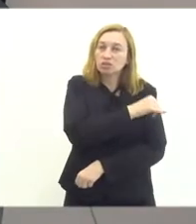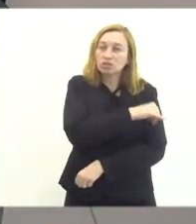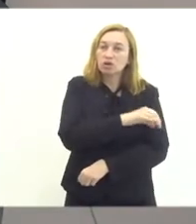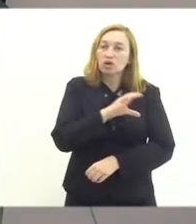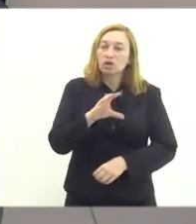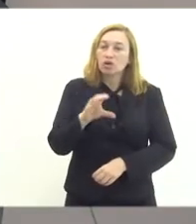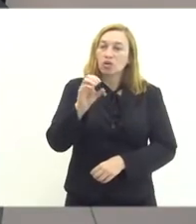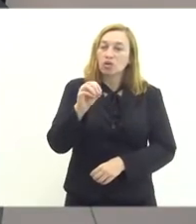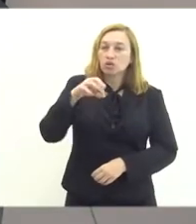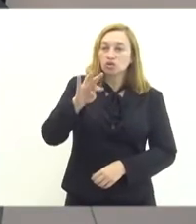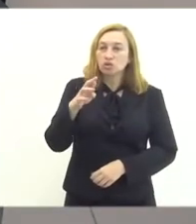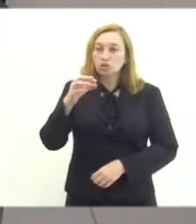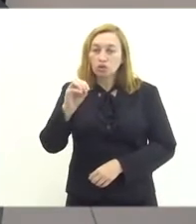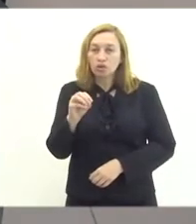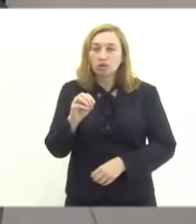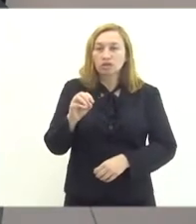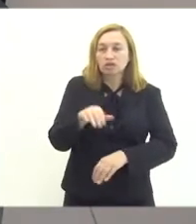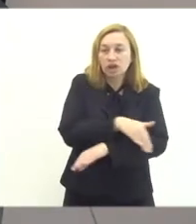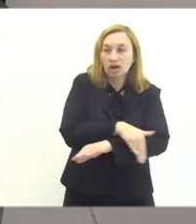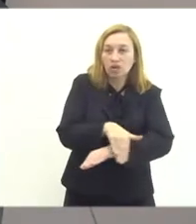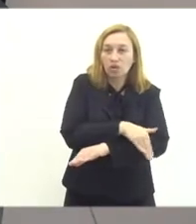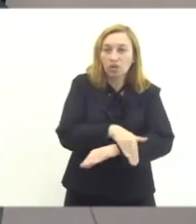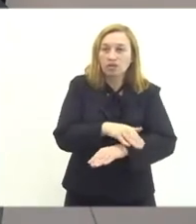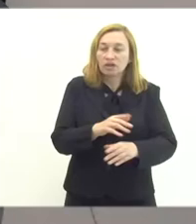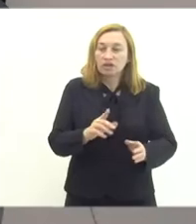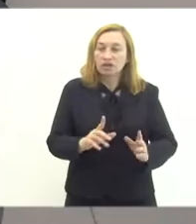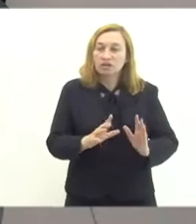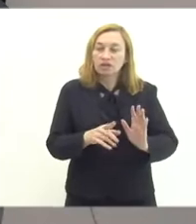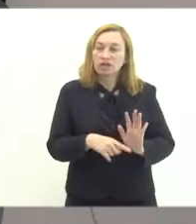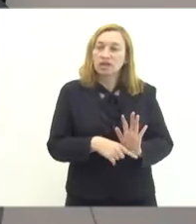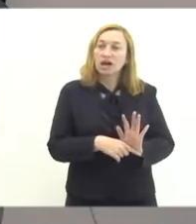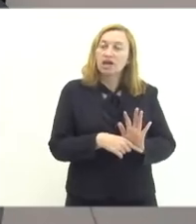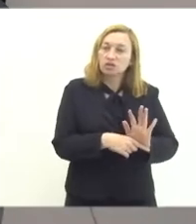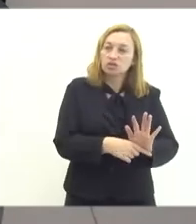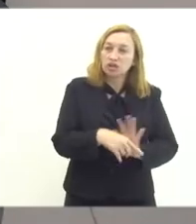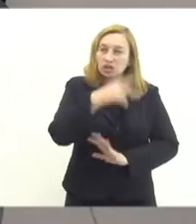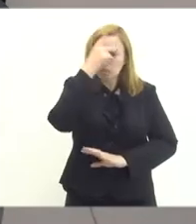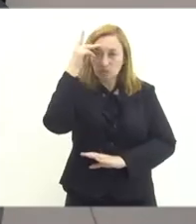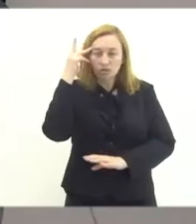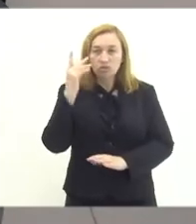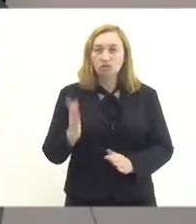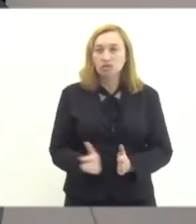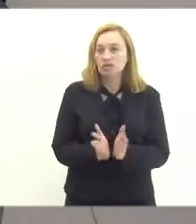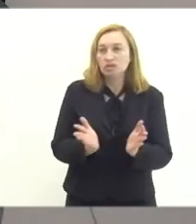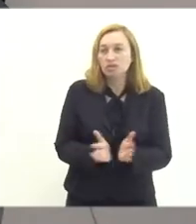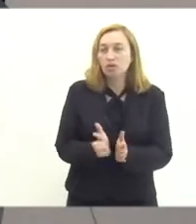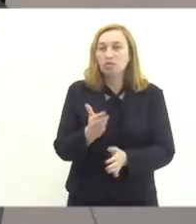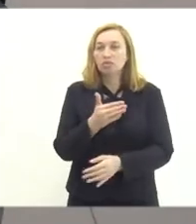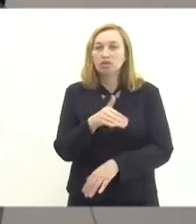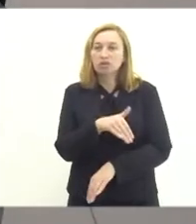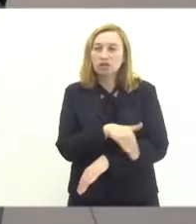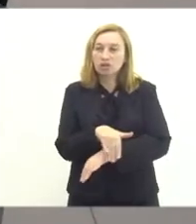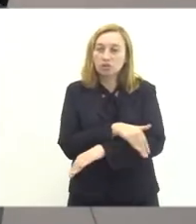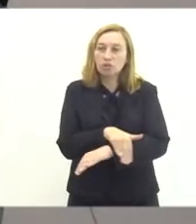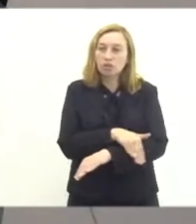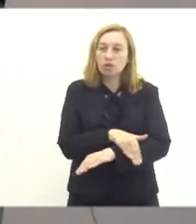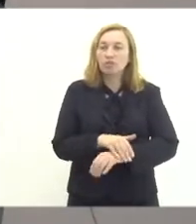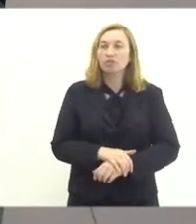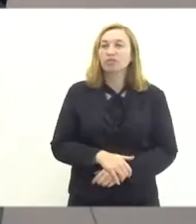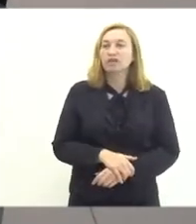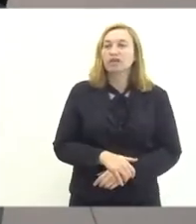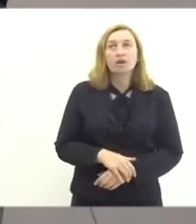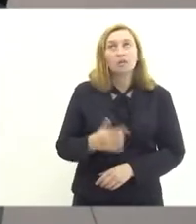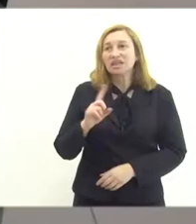consultórios na rua que fazem a varredura né fazem o atendimento outras pessoas vulneráveis mais de consultório na rua